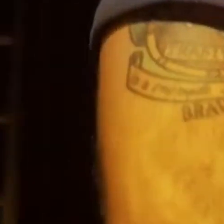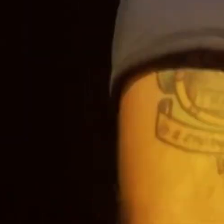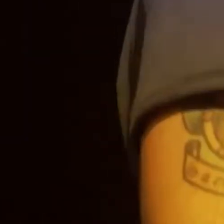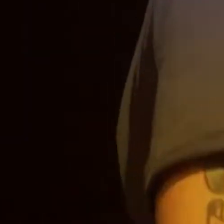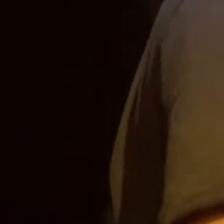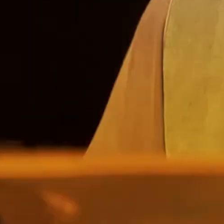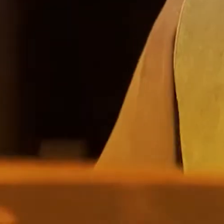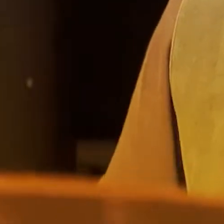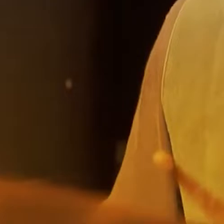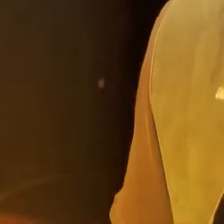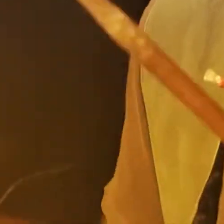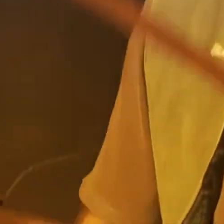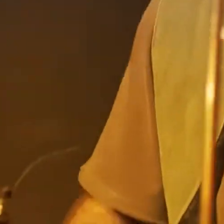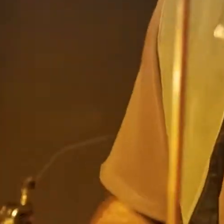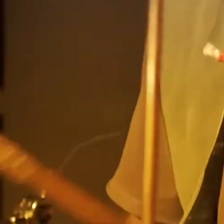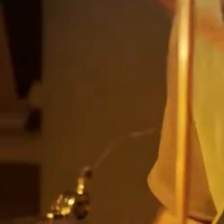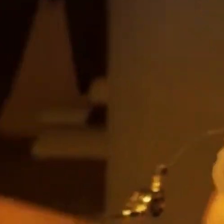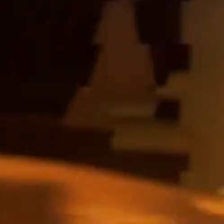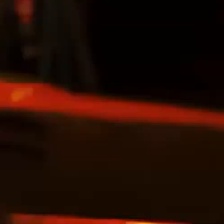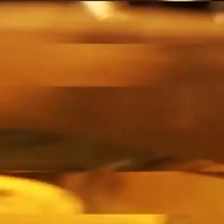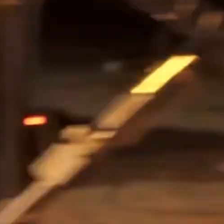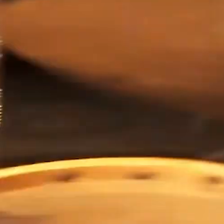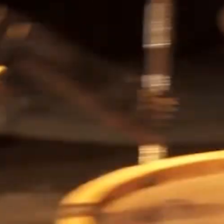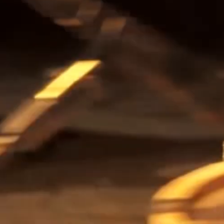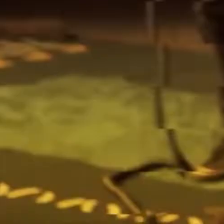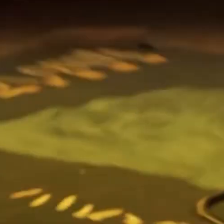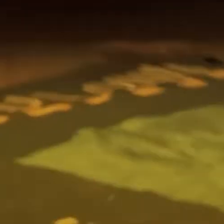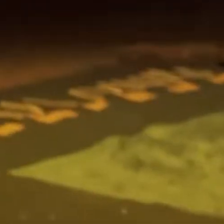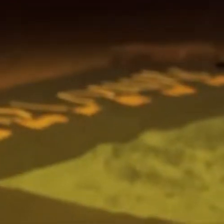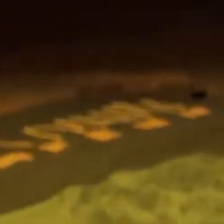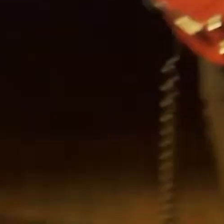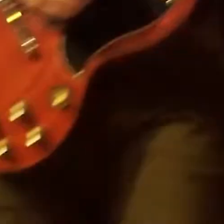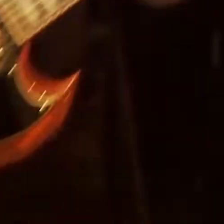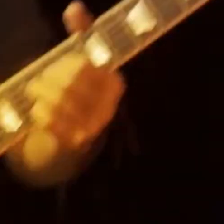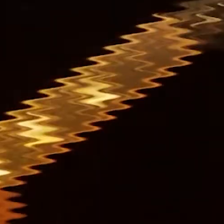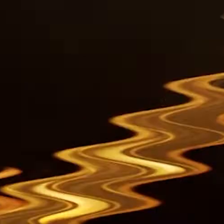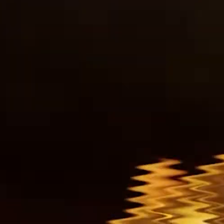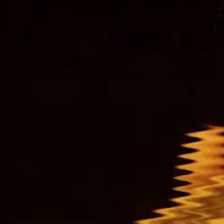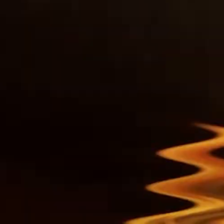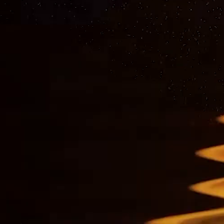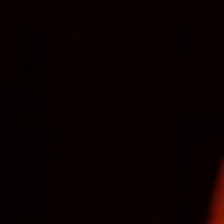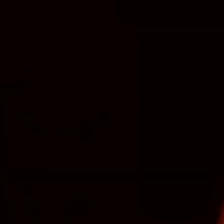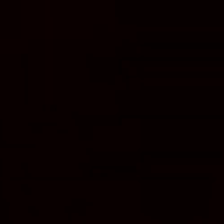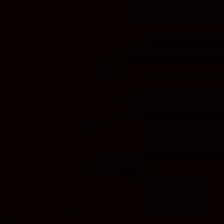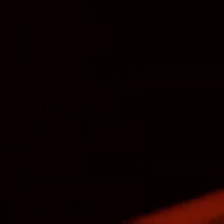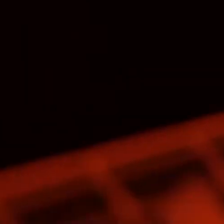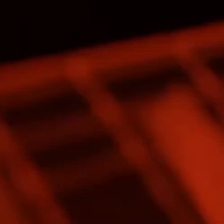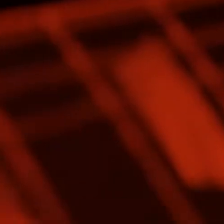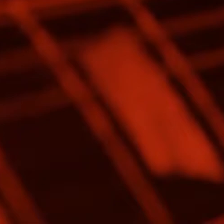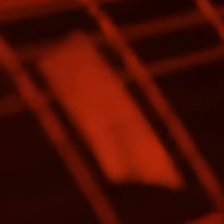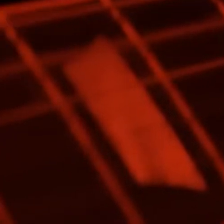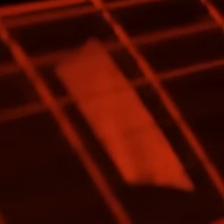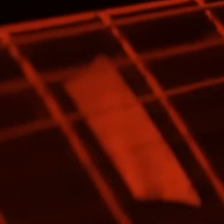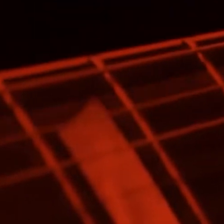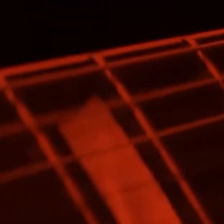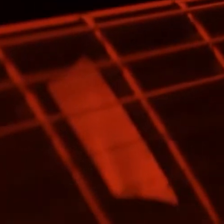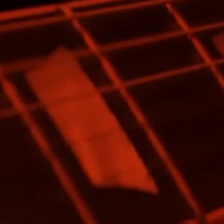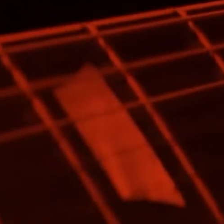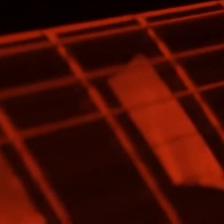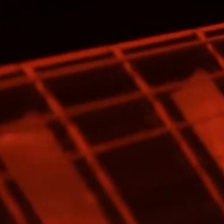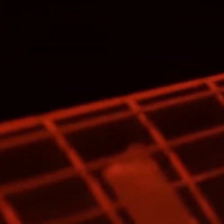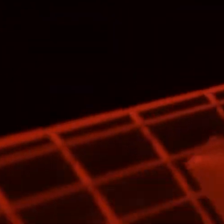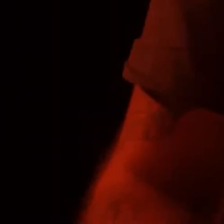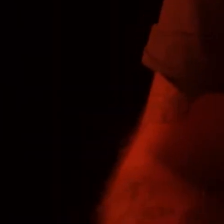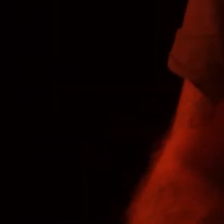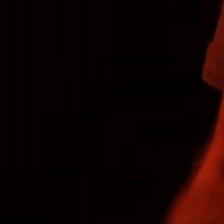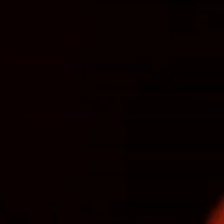pantanais, tem Iguaçu e a Foz, das sagrados